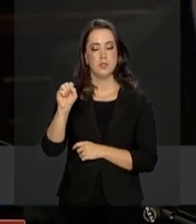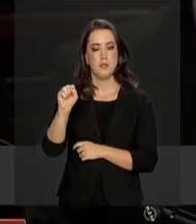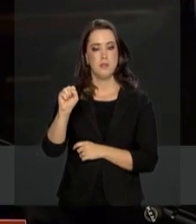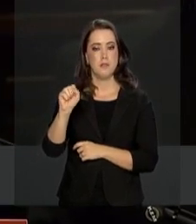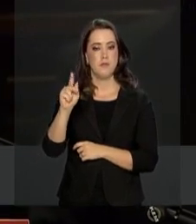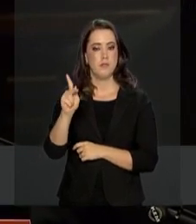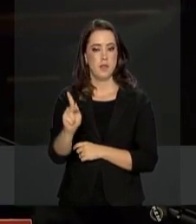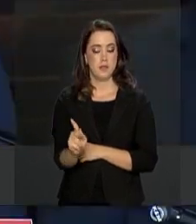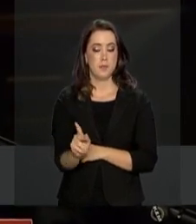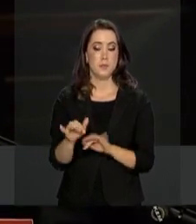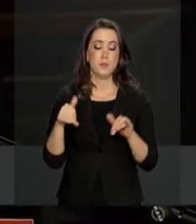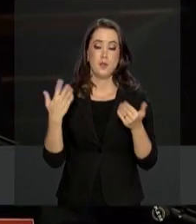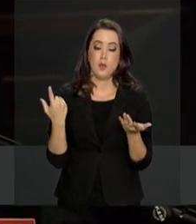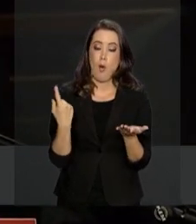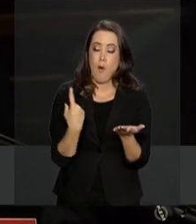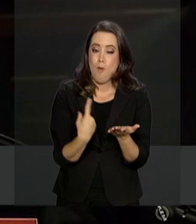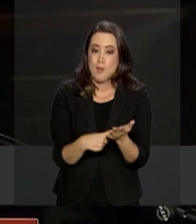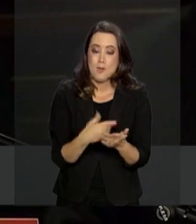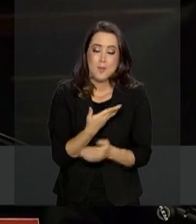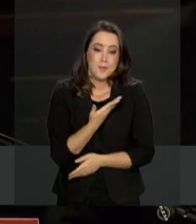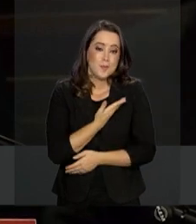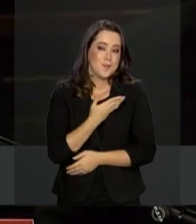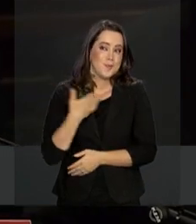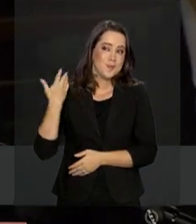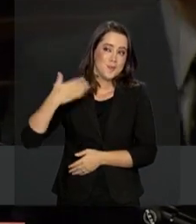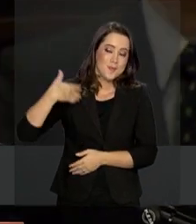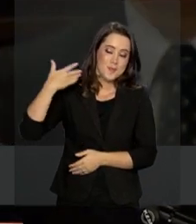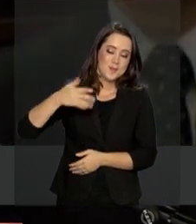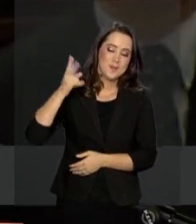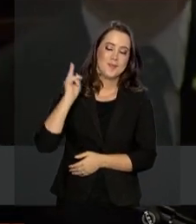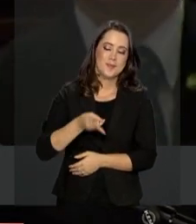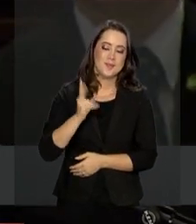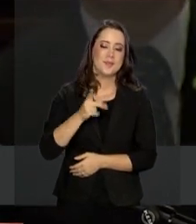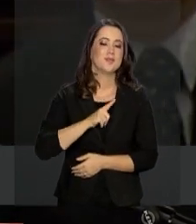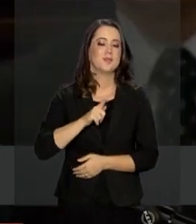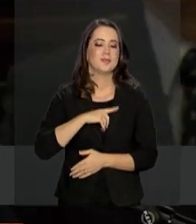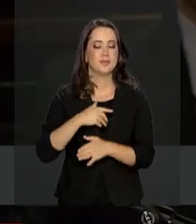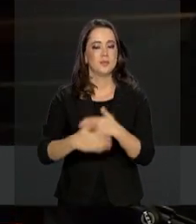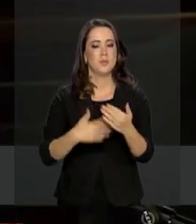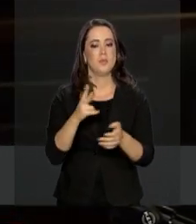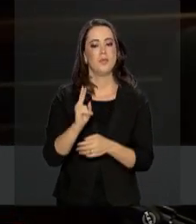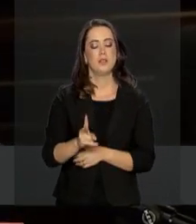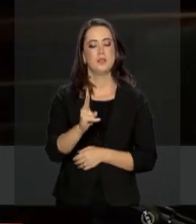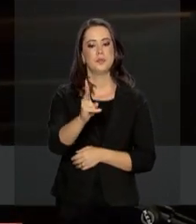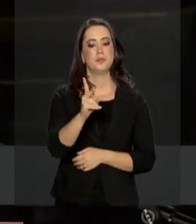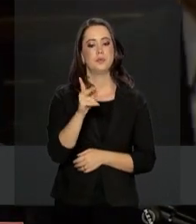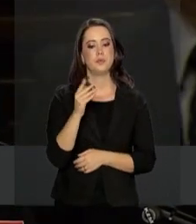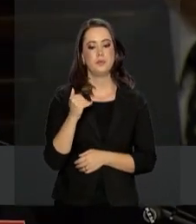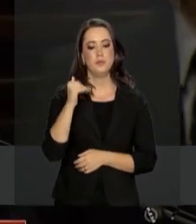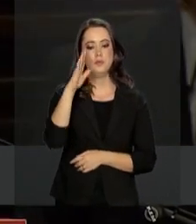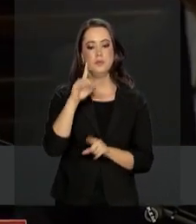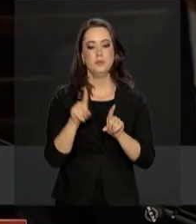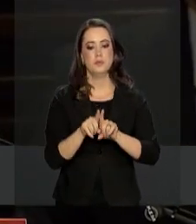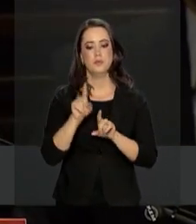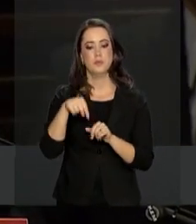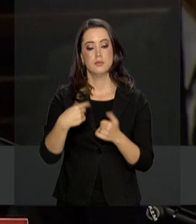paulo então essa amizade antiga foi solidificando se ao longo do tempo e cada vez se